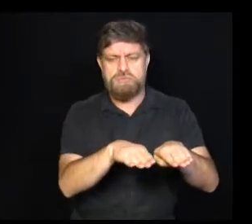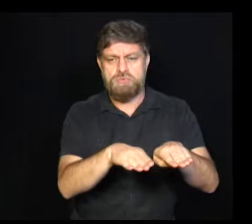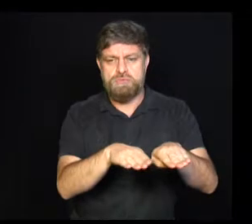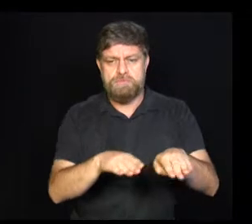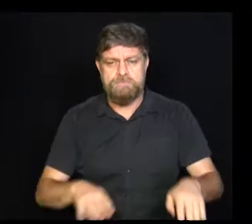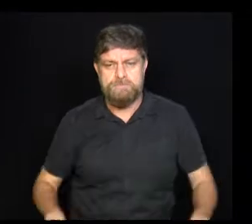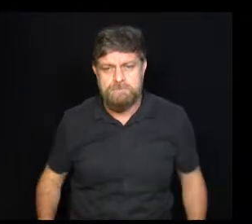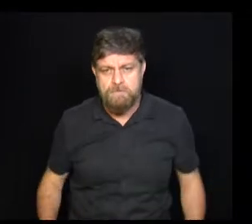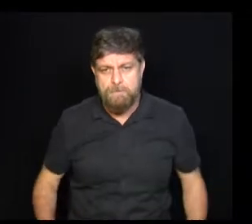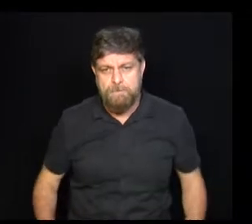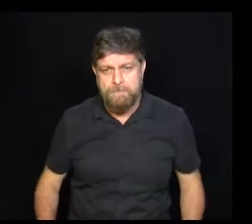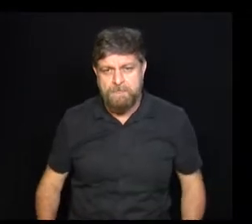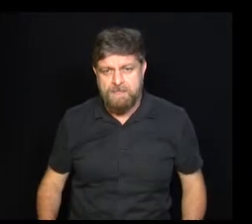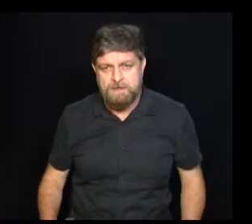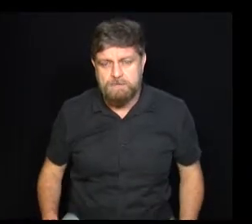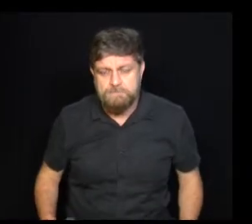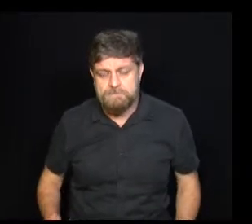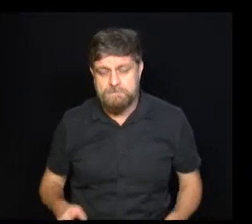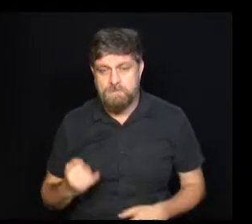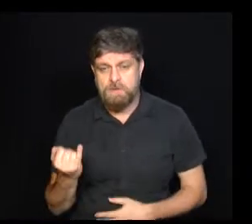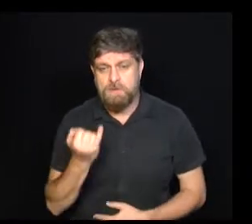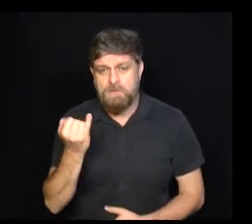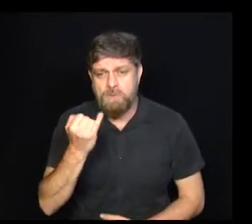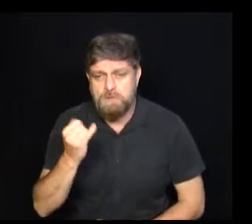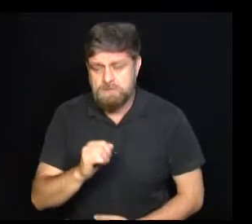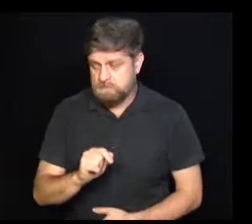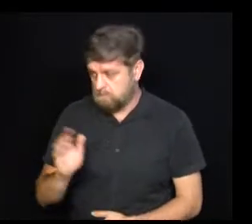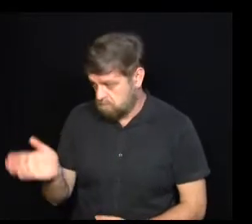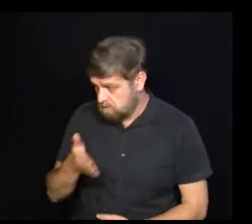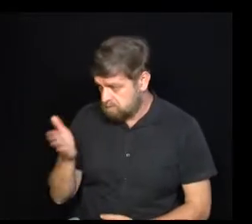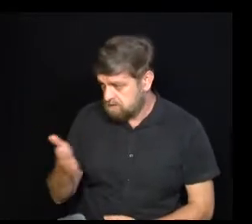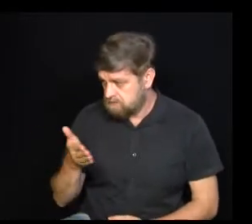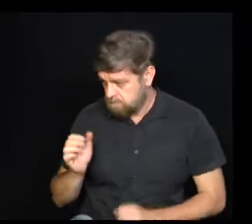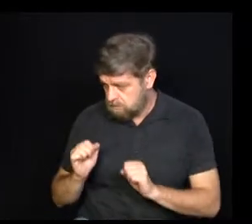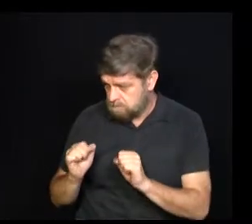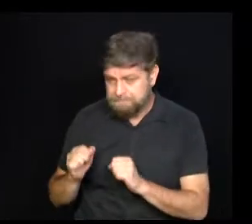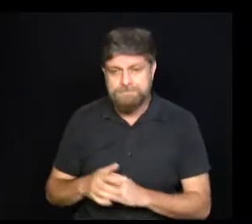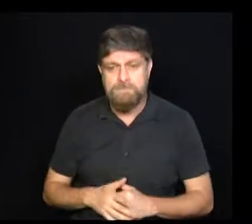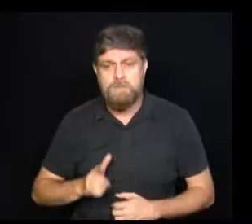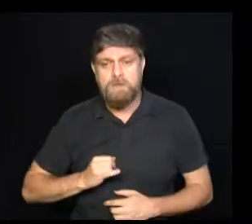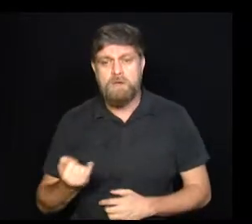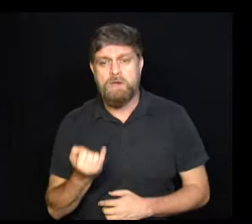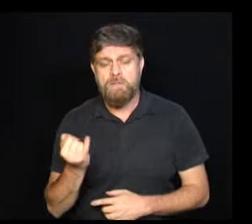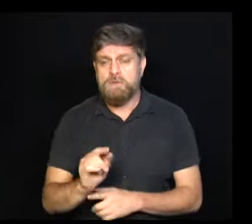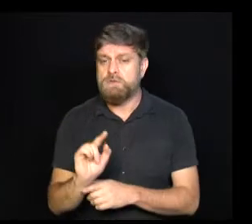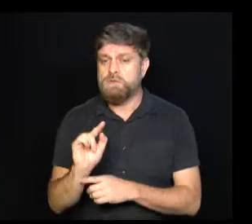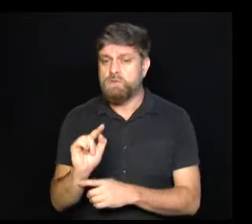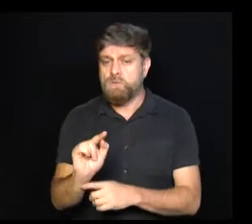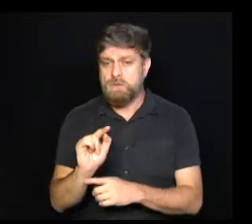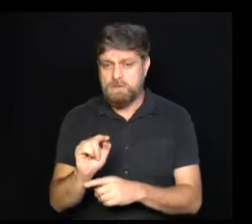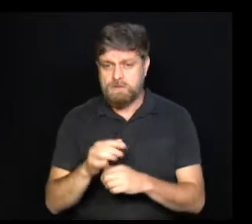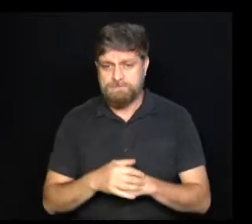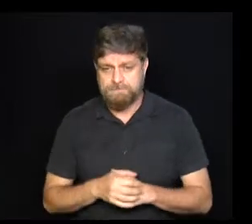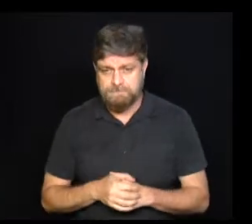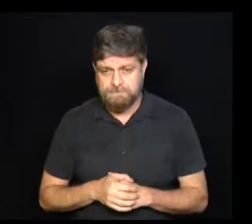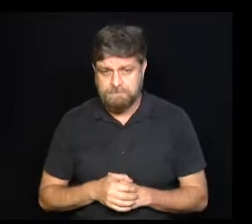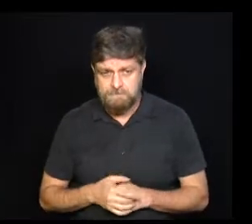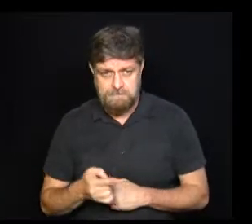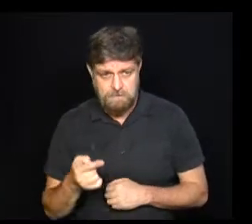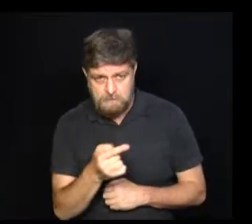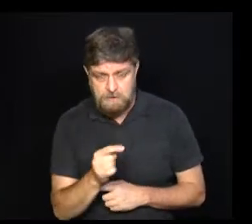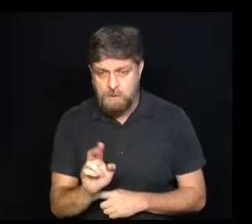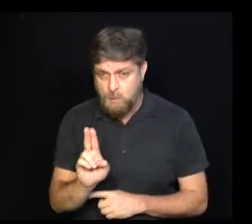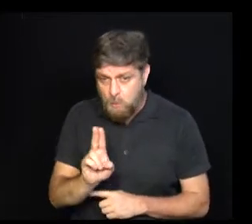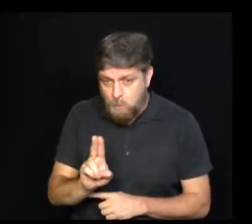coletivo. Importante, pode passar? Importante que, para fazer uso